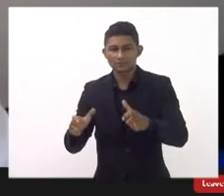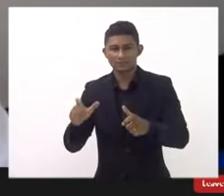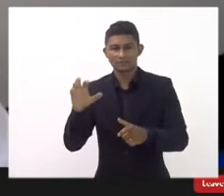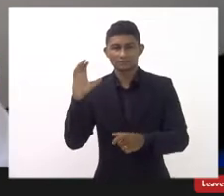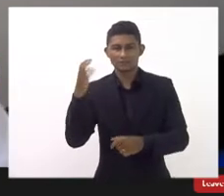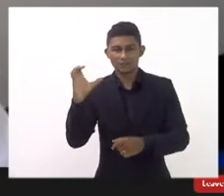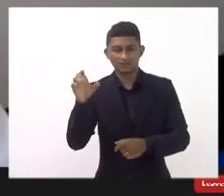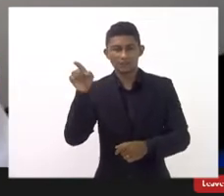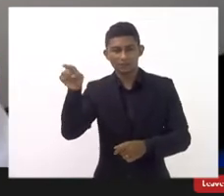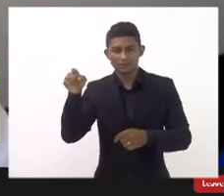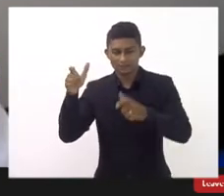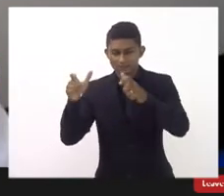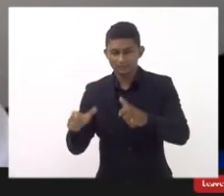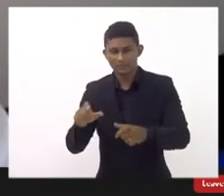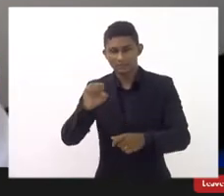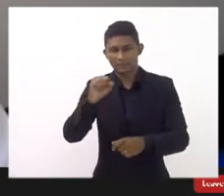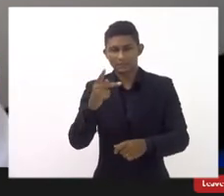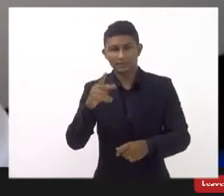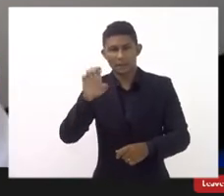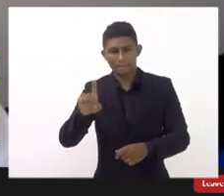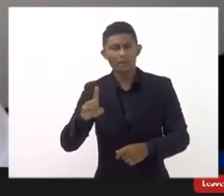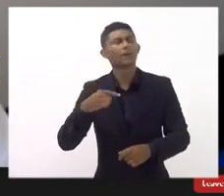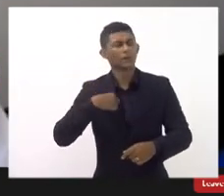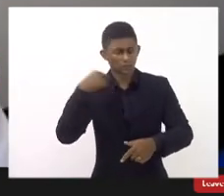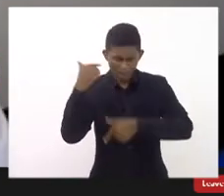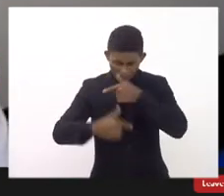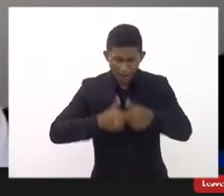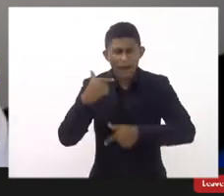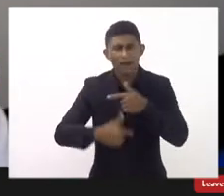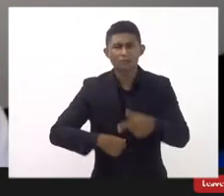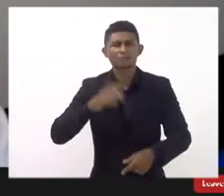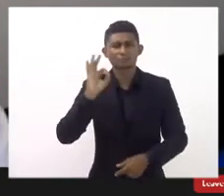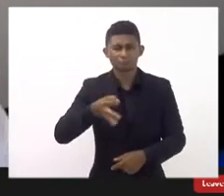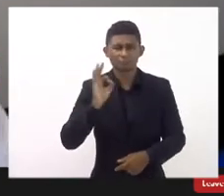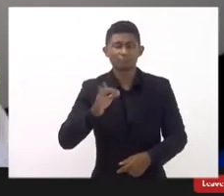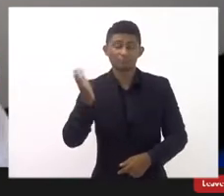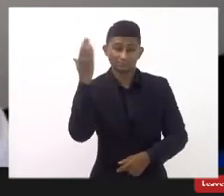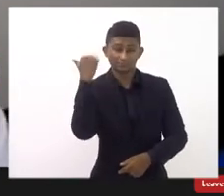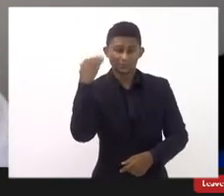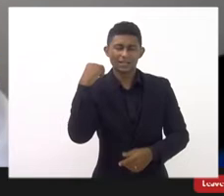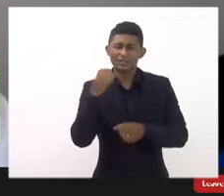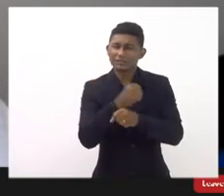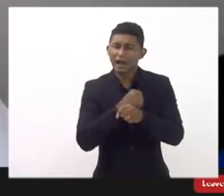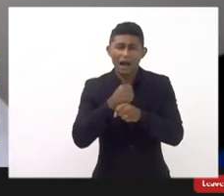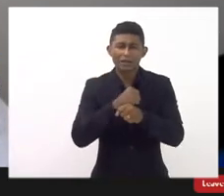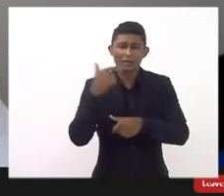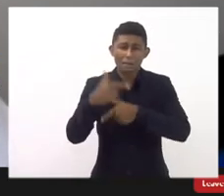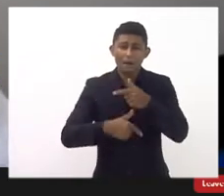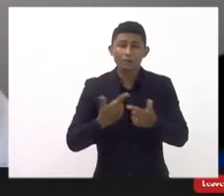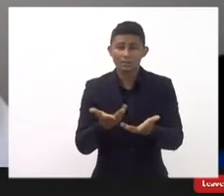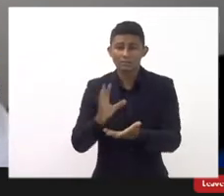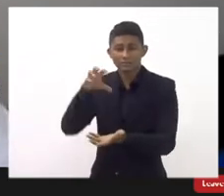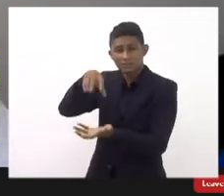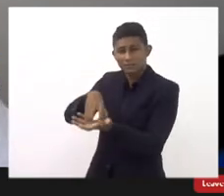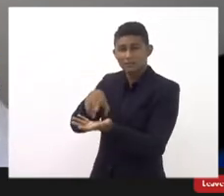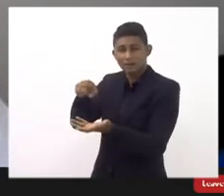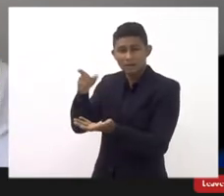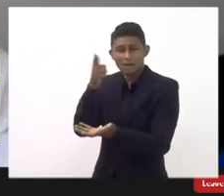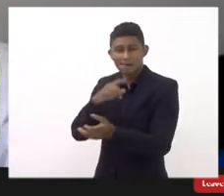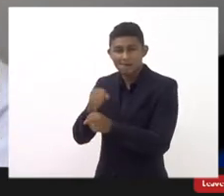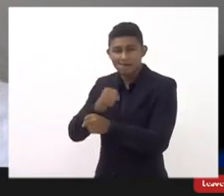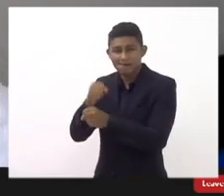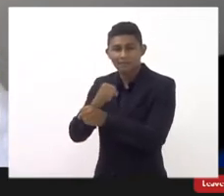SAPE. Eu trabalhei pessoalmente para levá-la para lá, né, durante muitos anos. Fico muito satisfeito de ter a